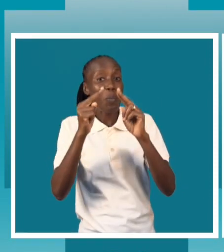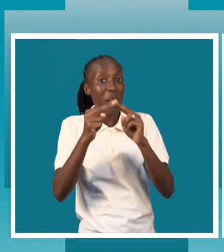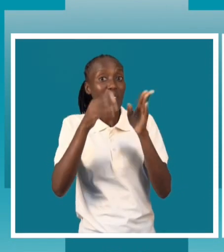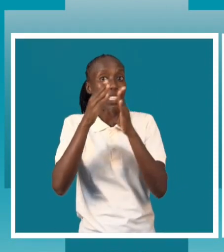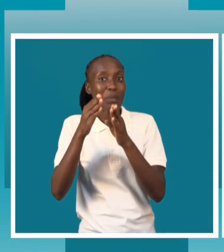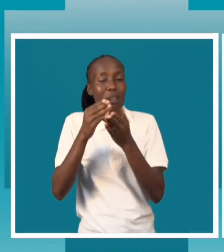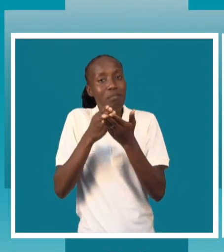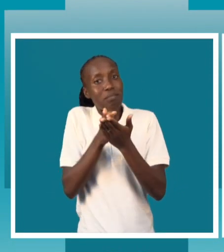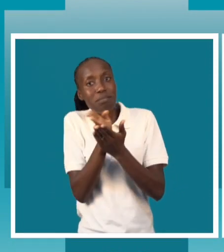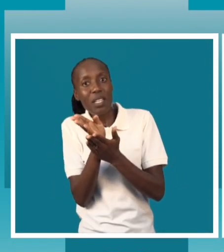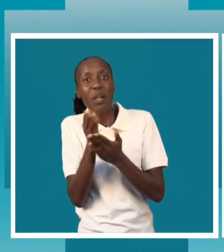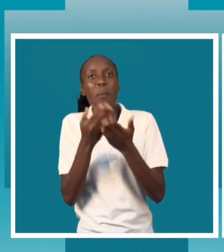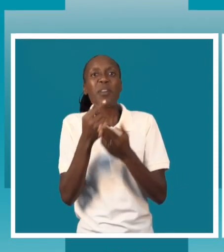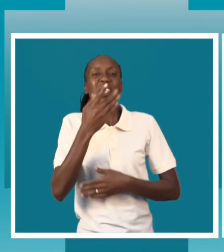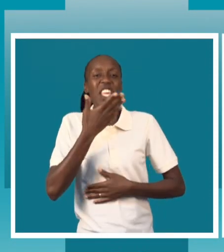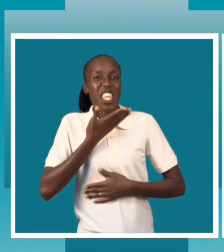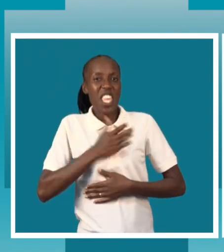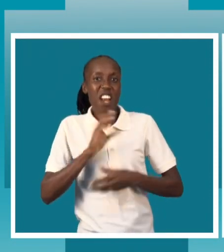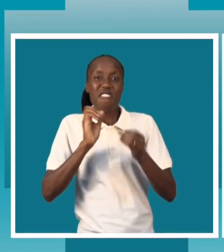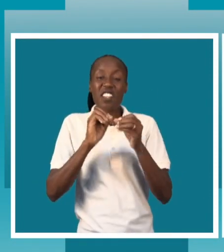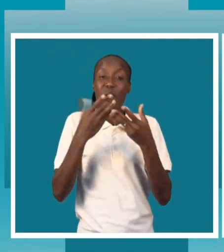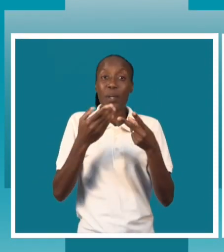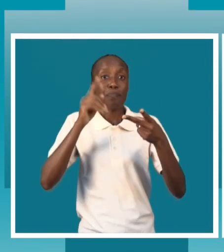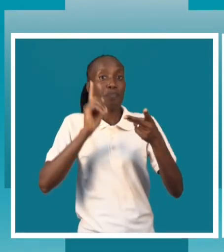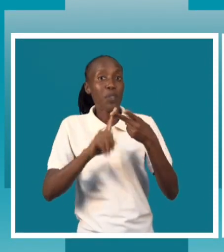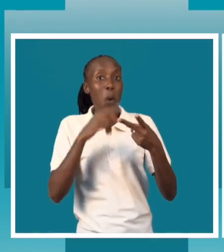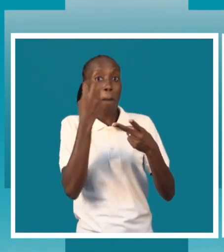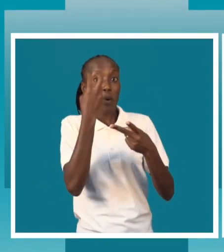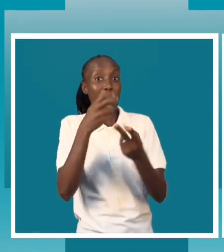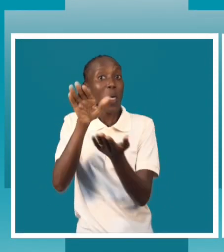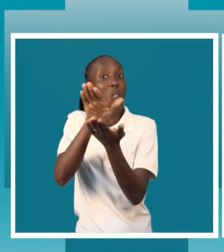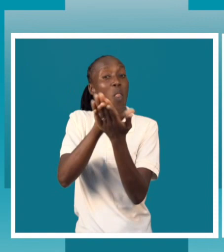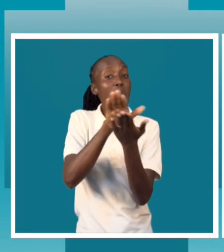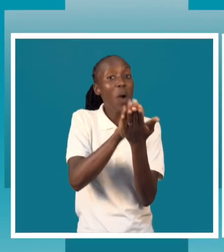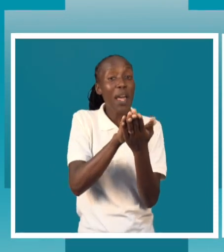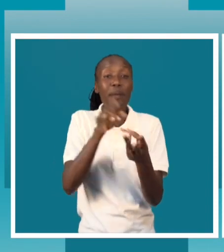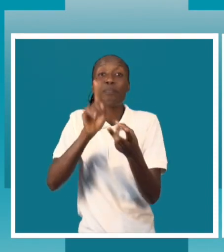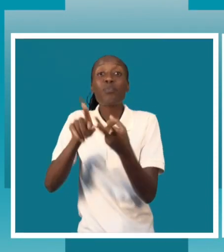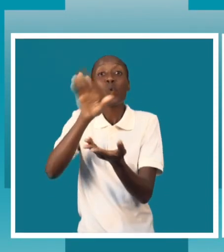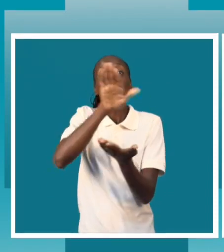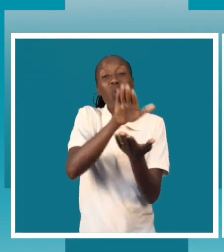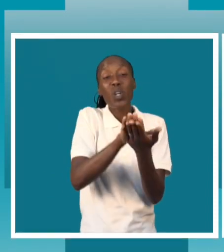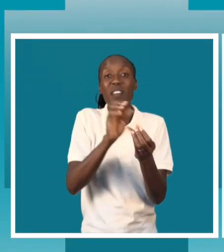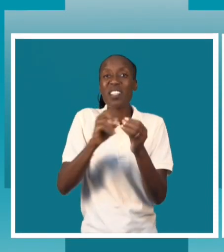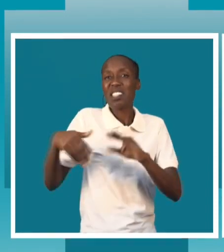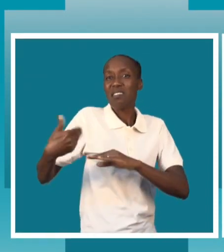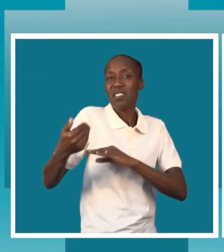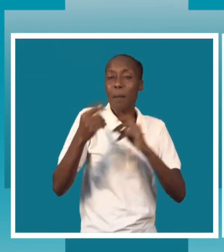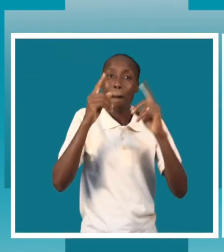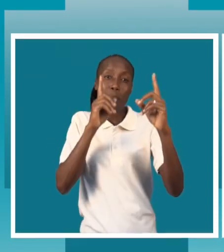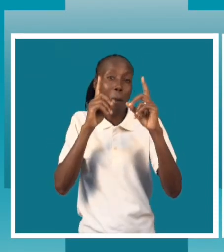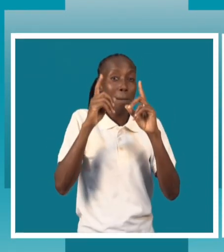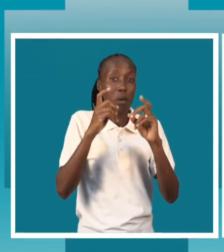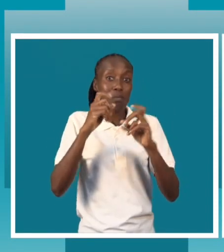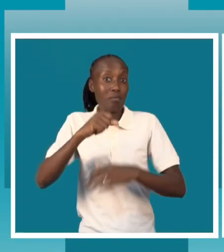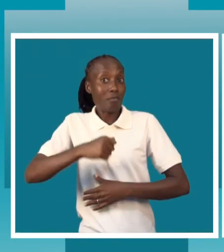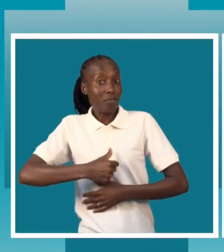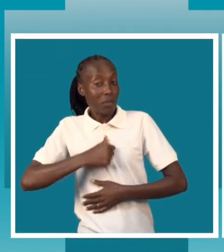contatos com as pessoas, porque tem que estar naquelas profissões. Ou procurar lugares e espaços para fazer sempre